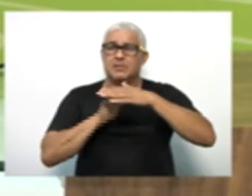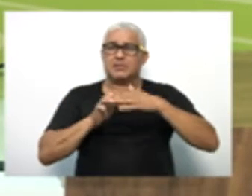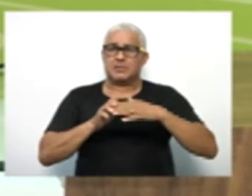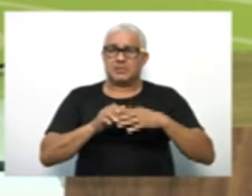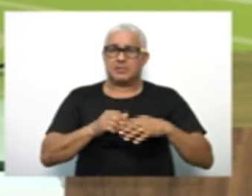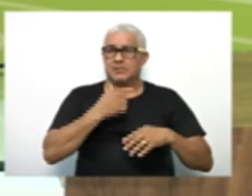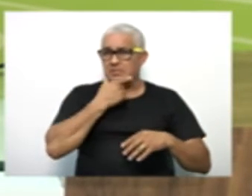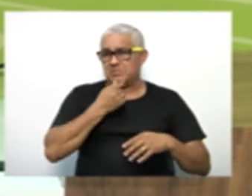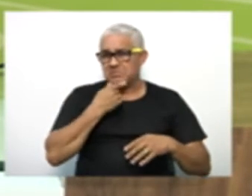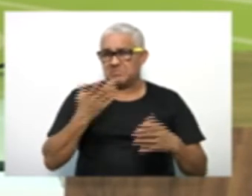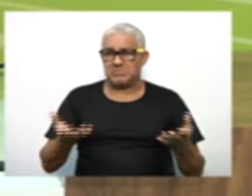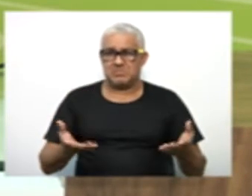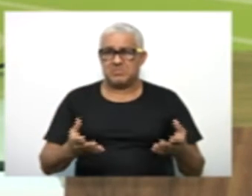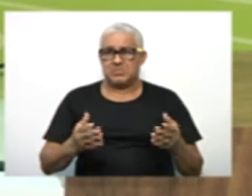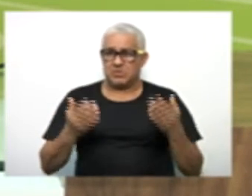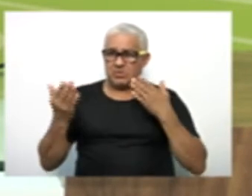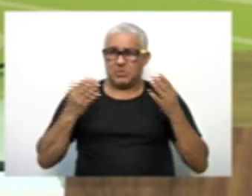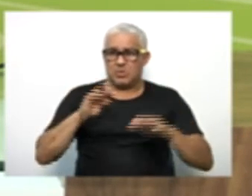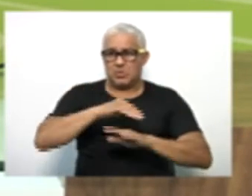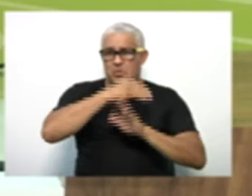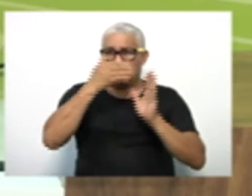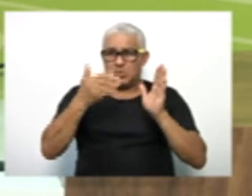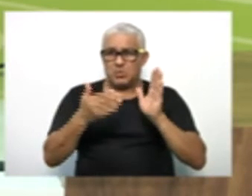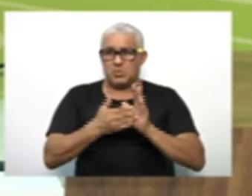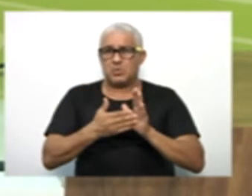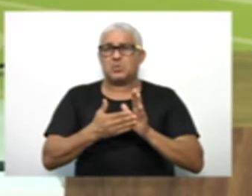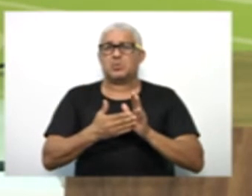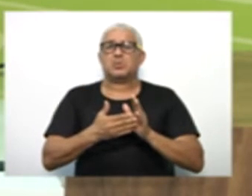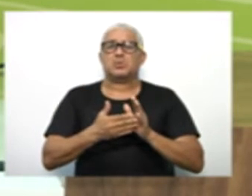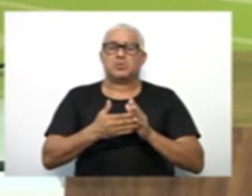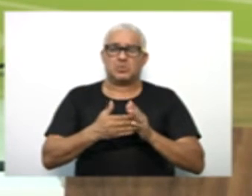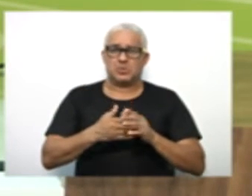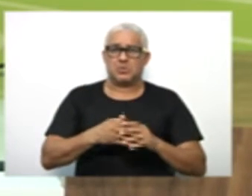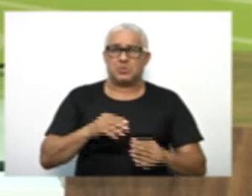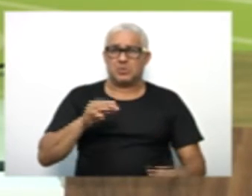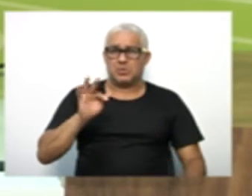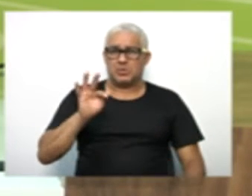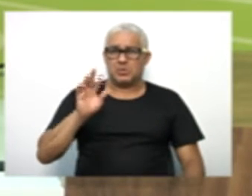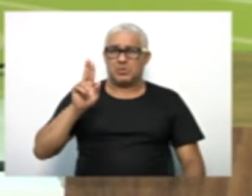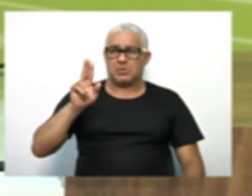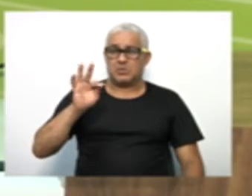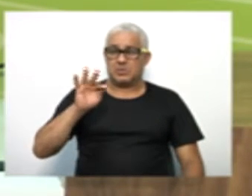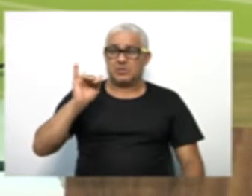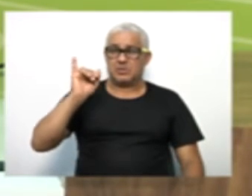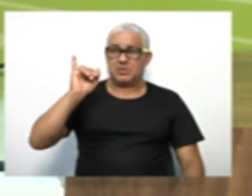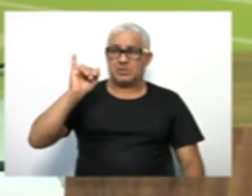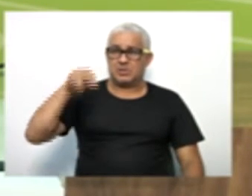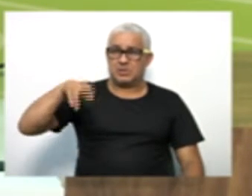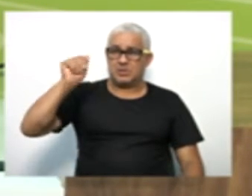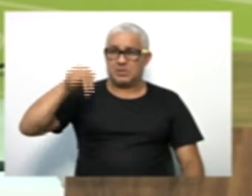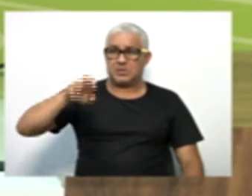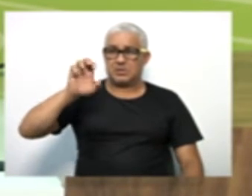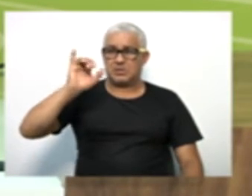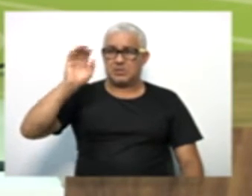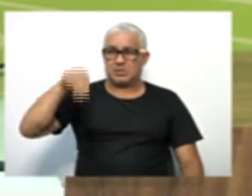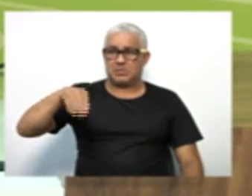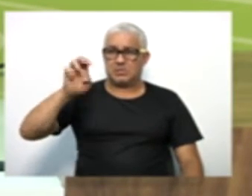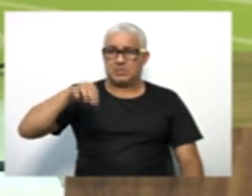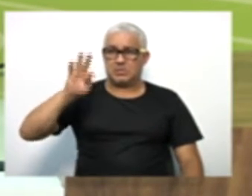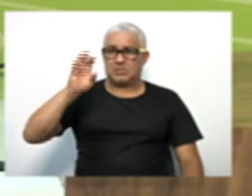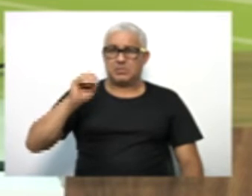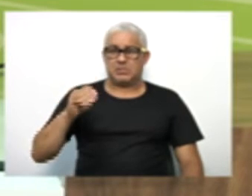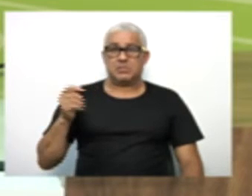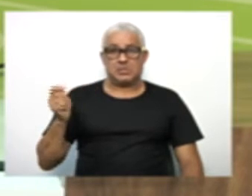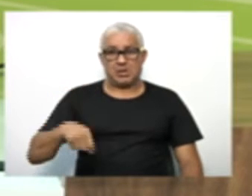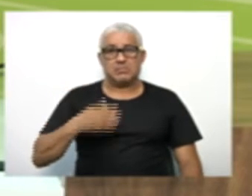Então, nós vamos analisar todos os aspectos no que diz respeito ao financiamento para que eu possa ter